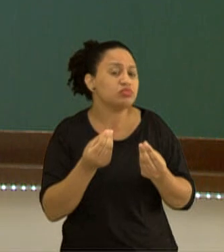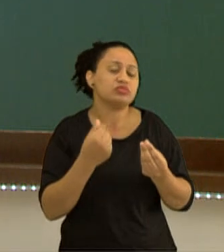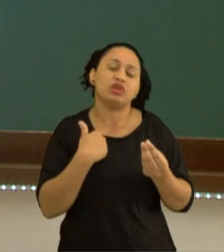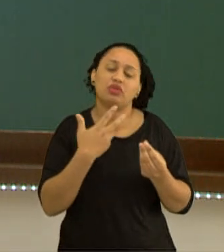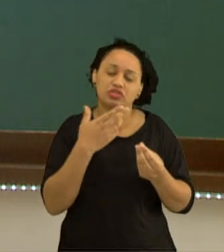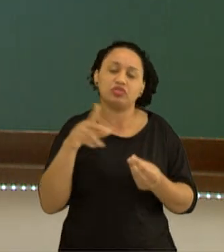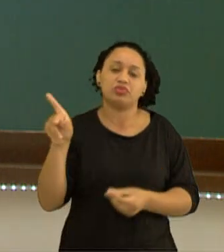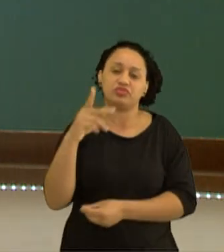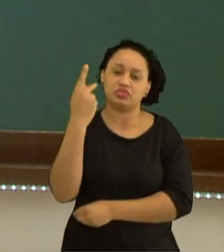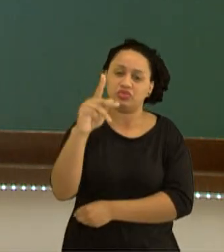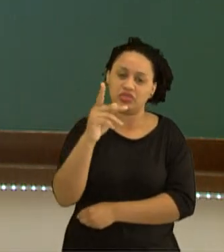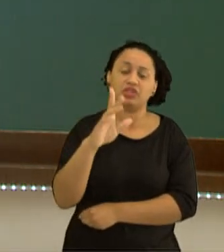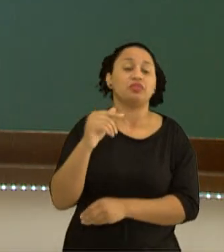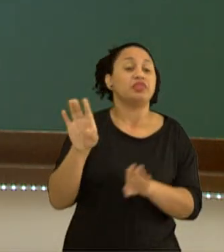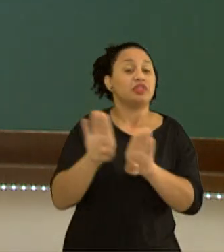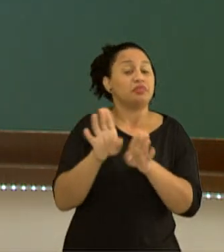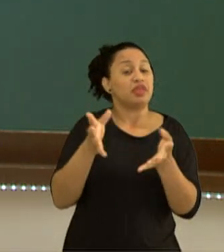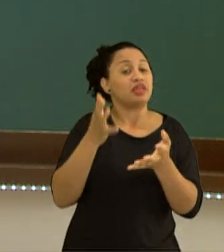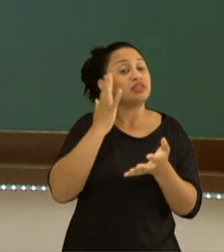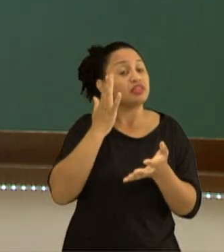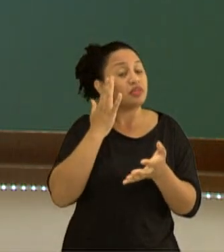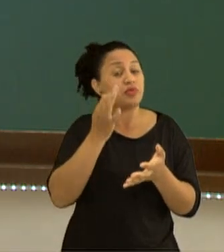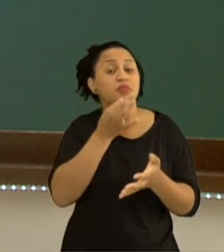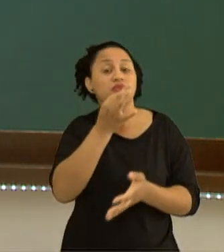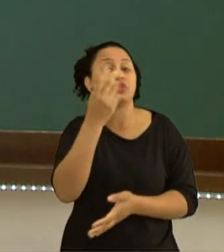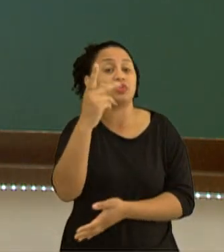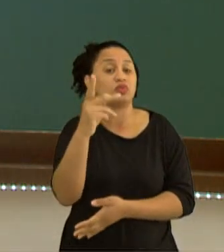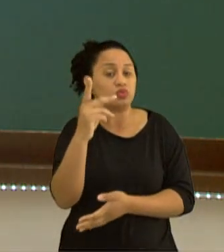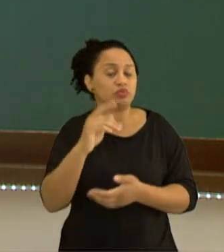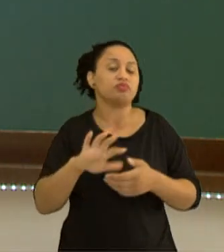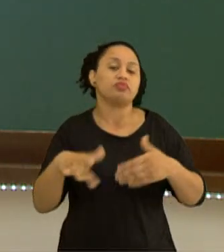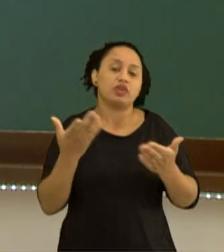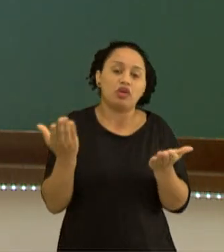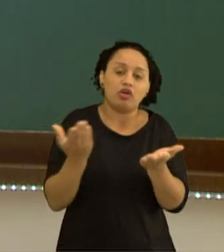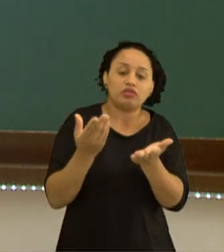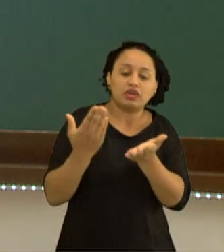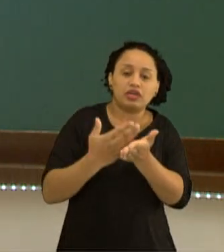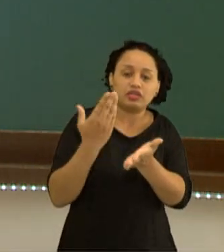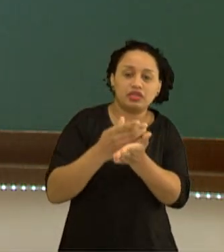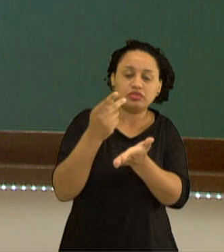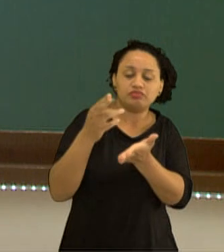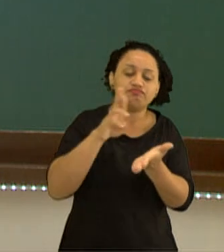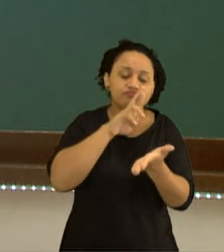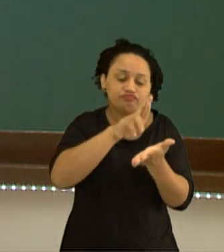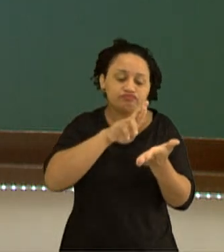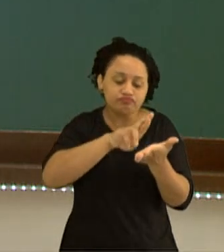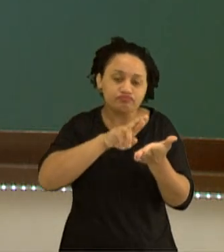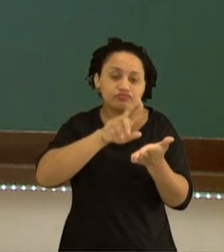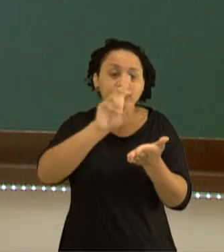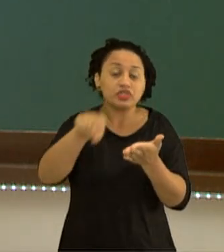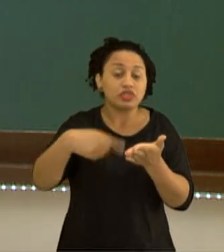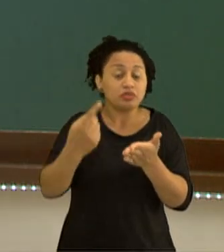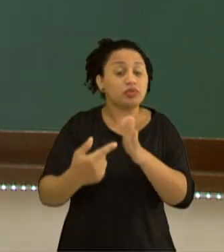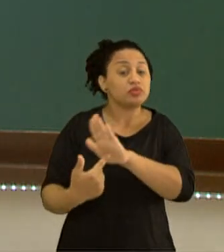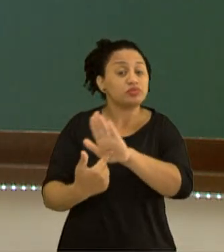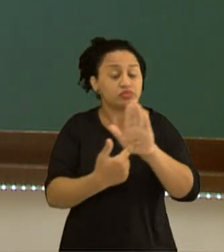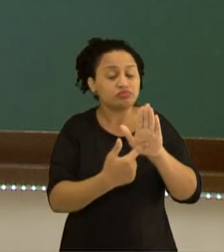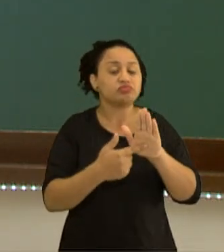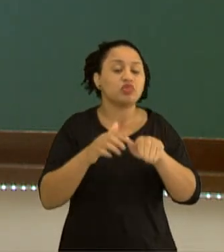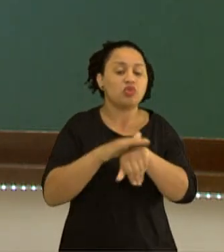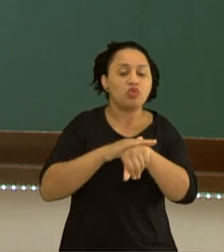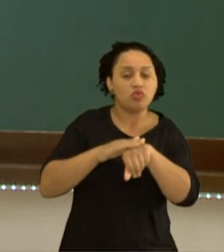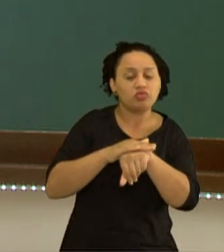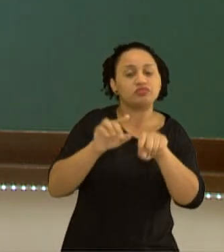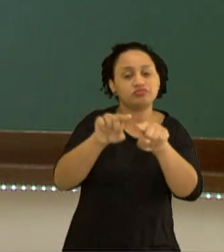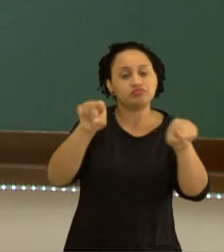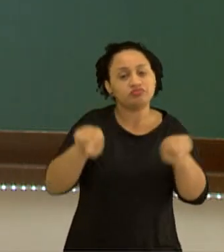de vocês também quer saber essa opinião. Então vocês vão responder aí no caderno, depois vocês vão apresentar e vão conversar isso com